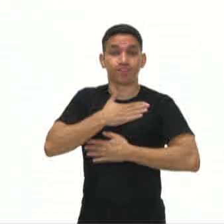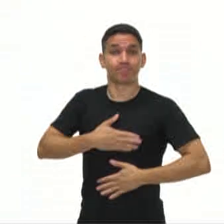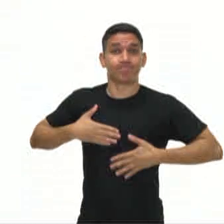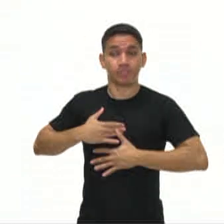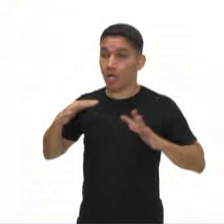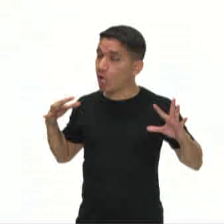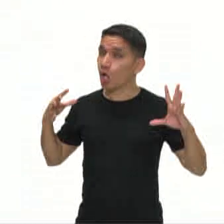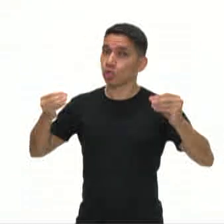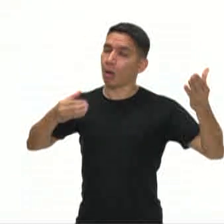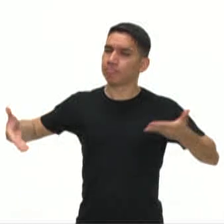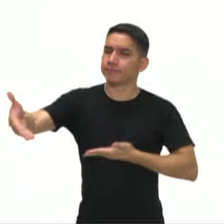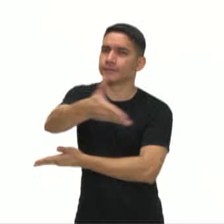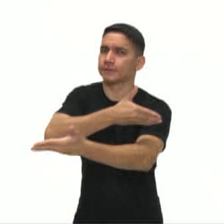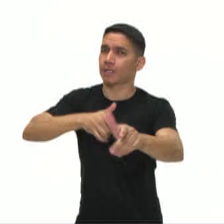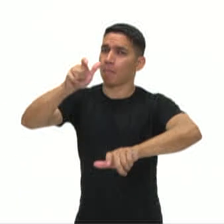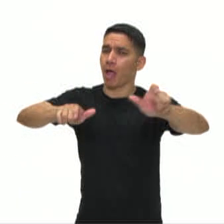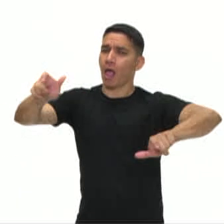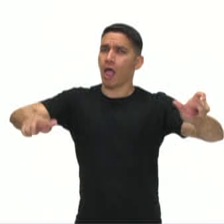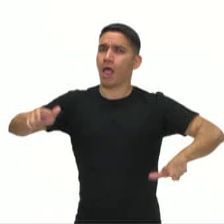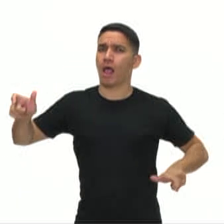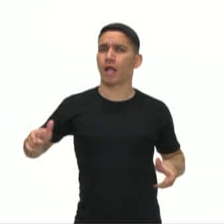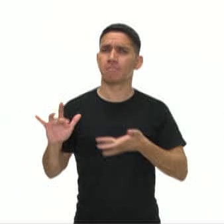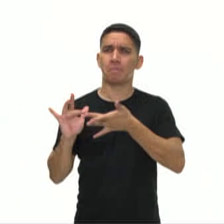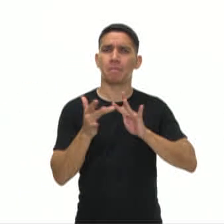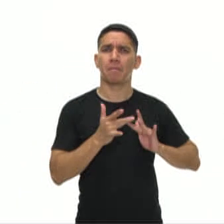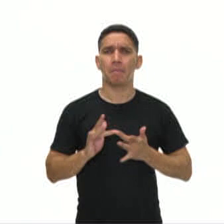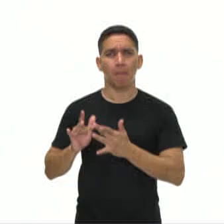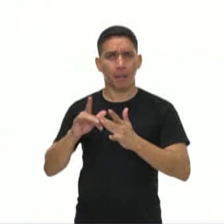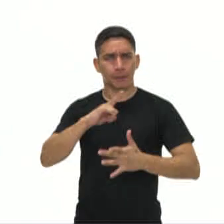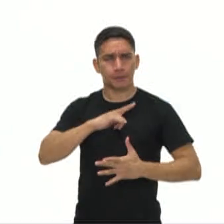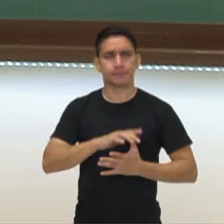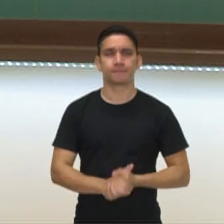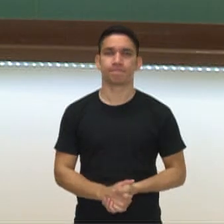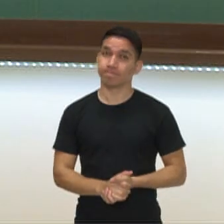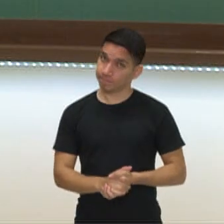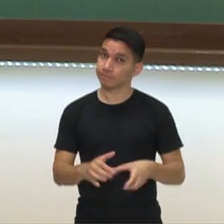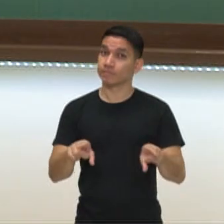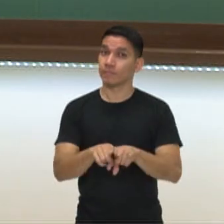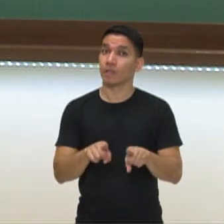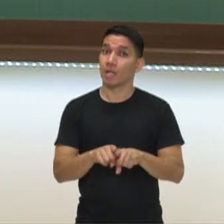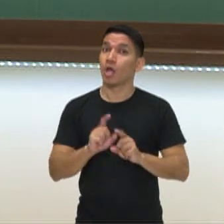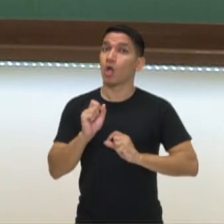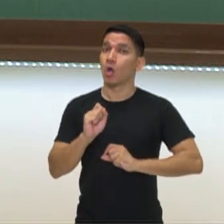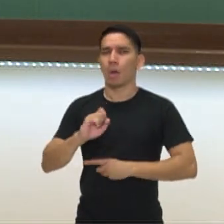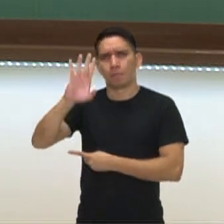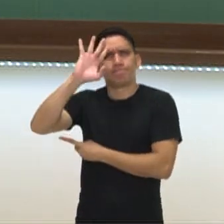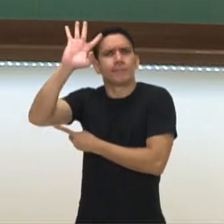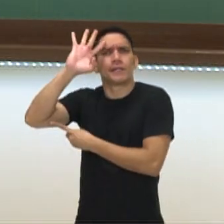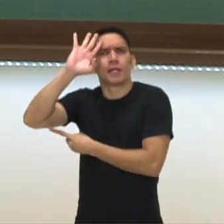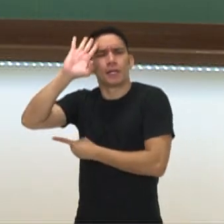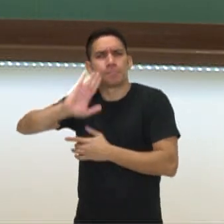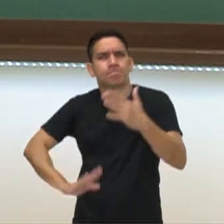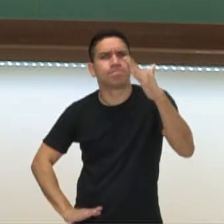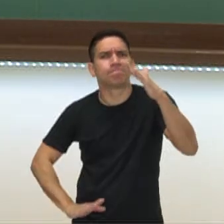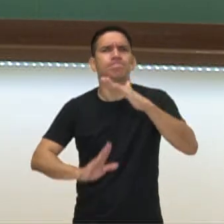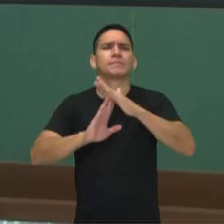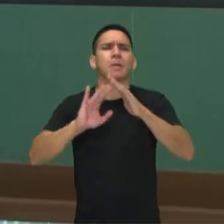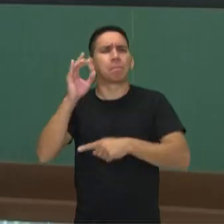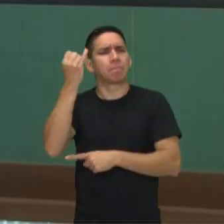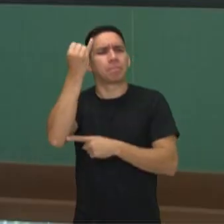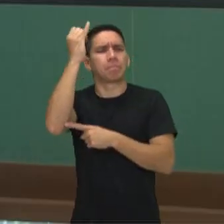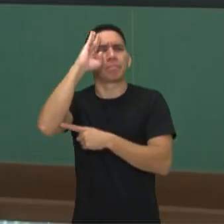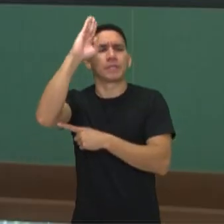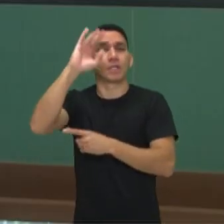de todas as pessoas envolvidas. Temos também as máximas do judô, que quem teme já